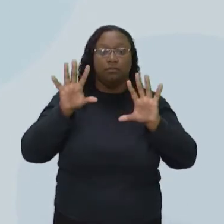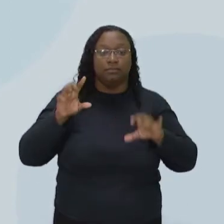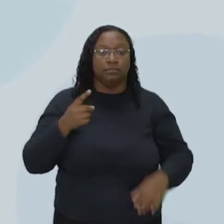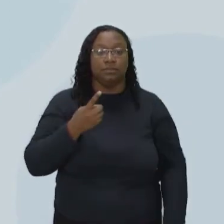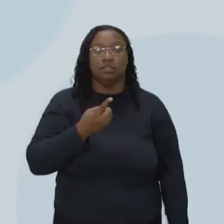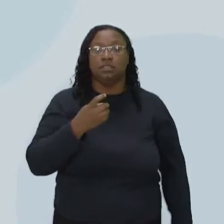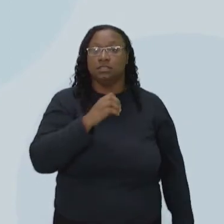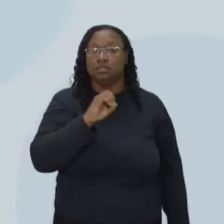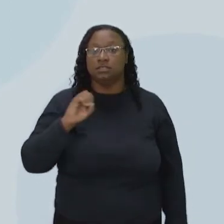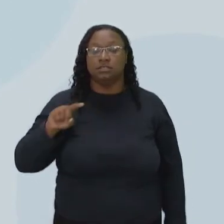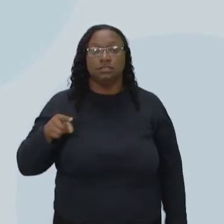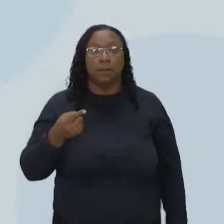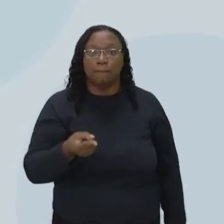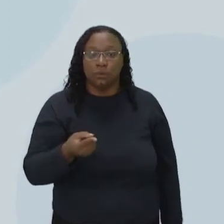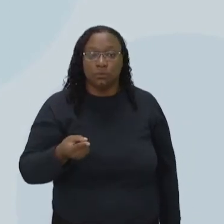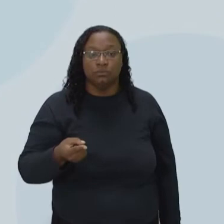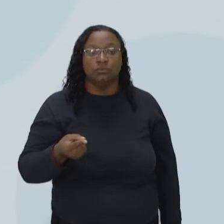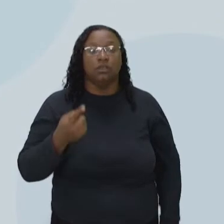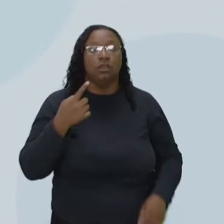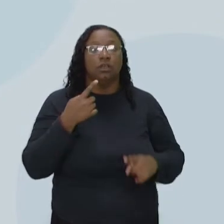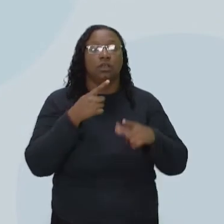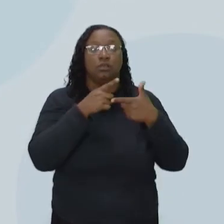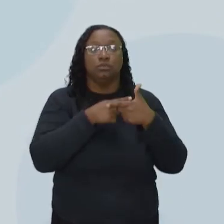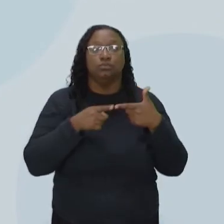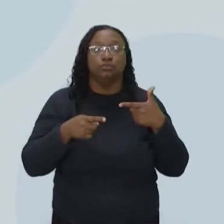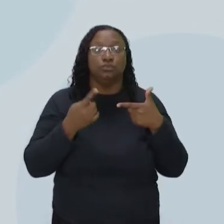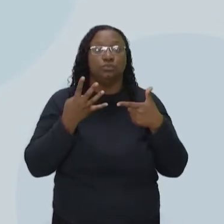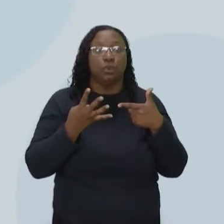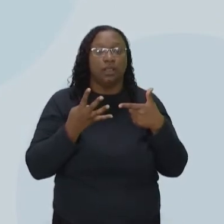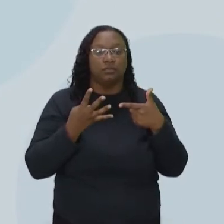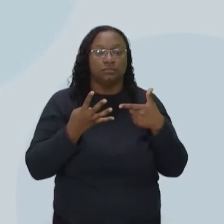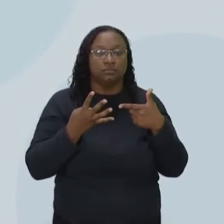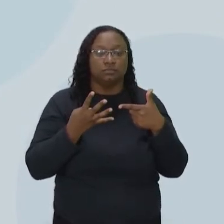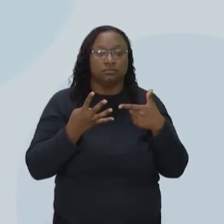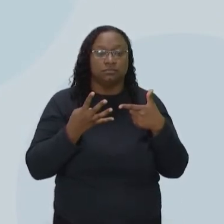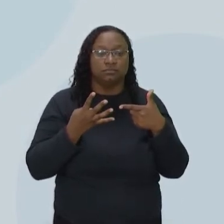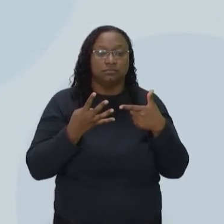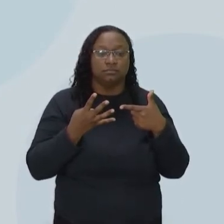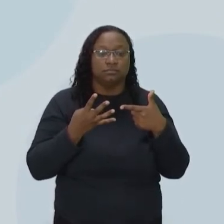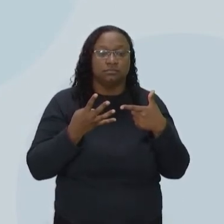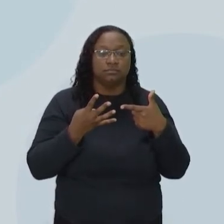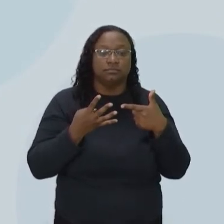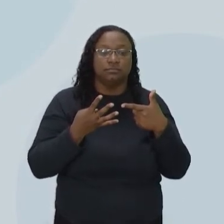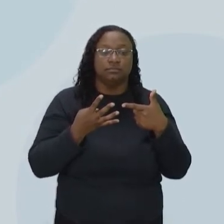por 4. 100 mil dividido por 4 vai dar